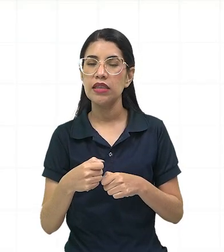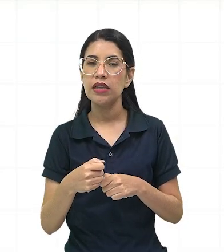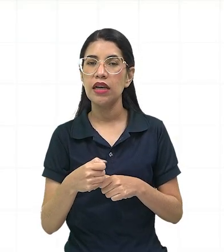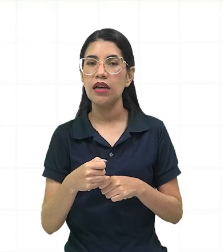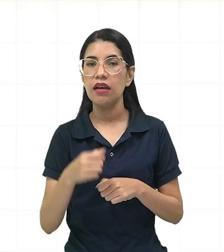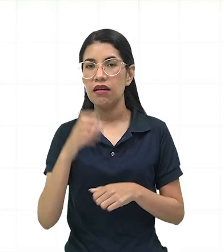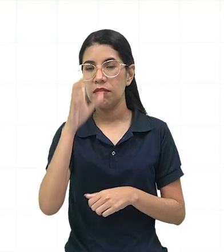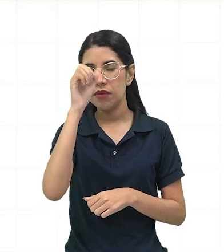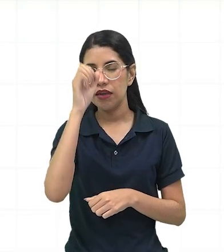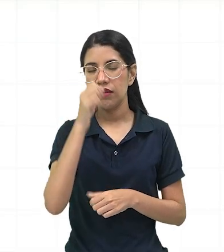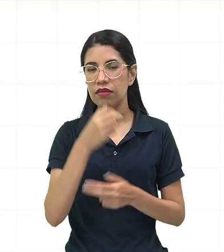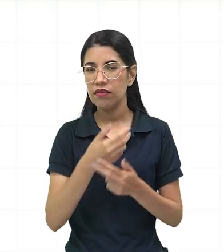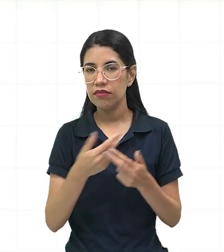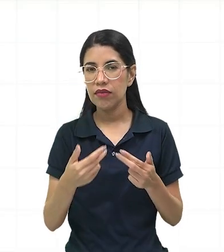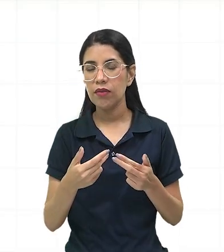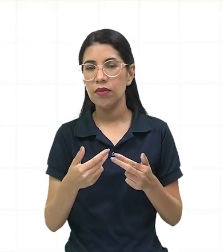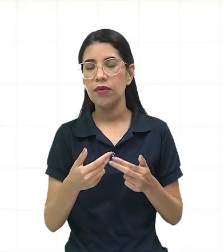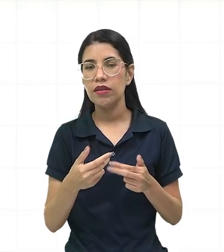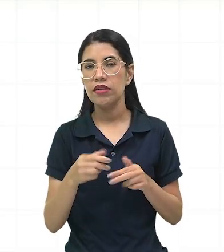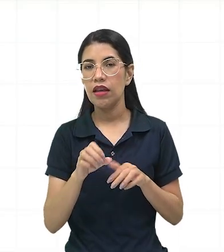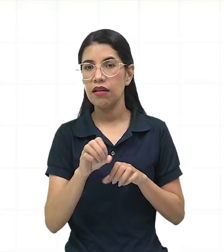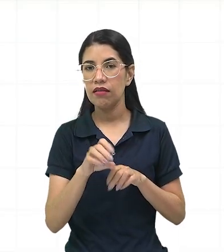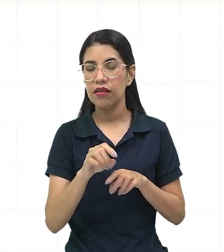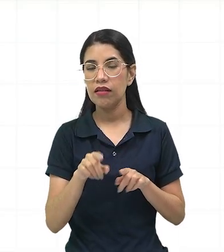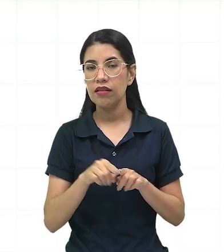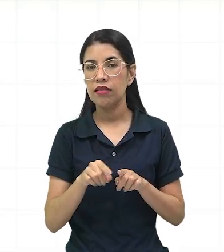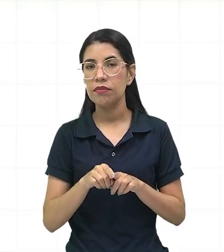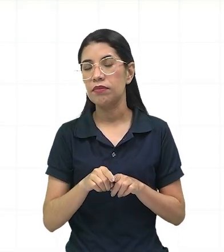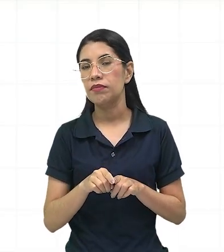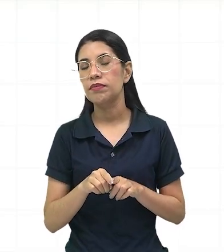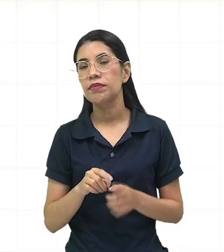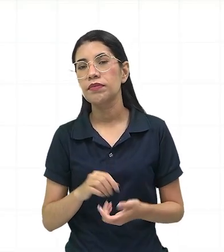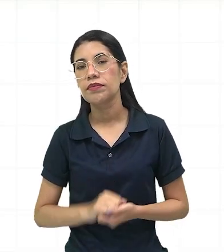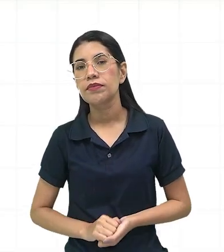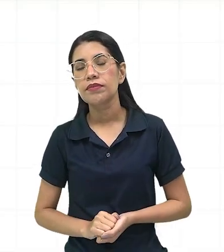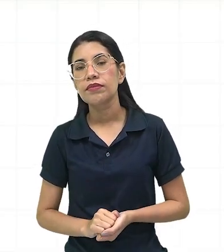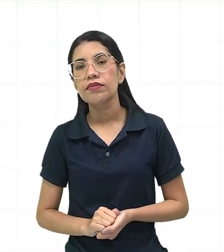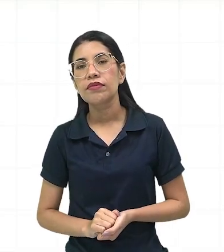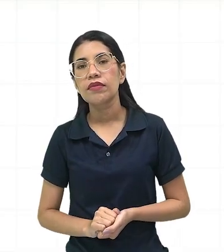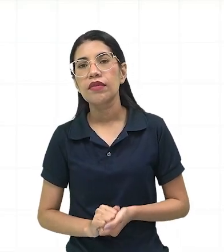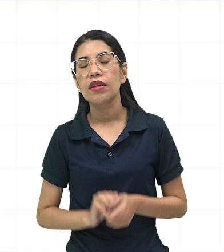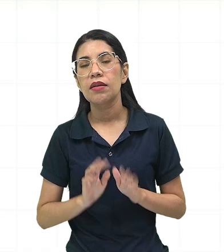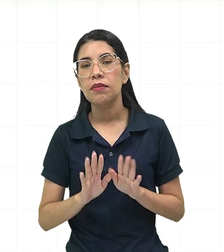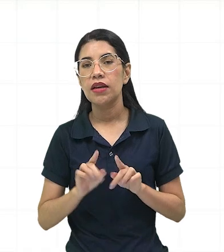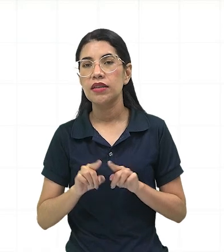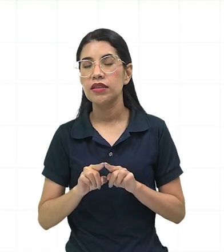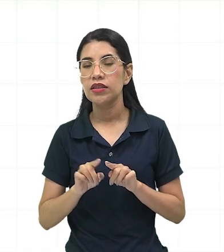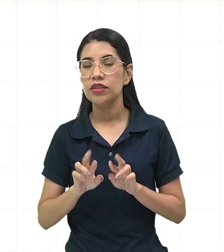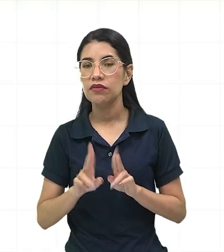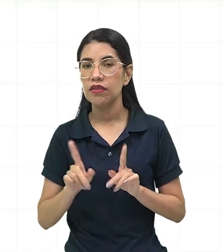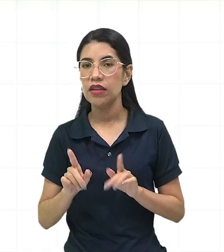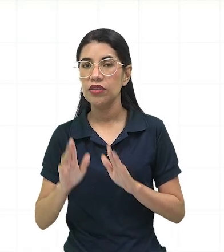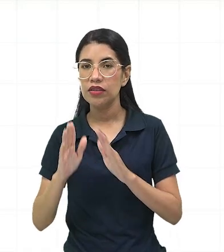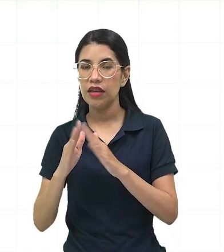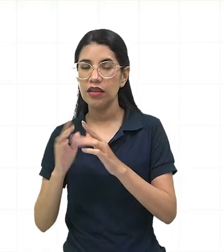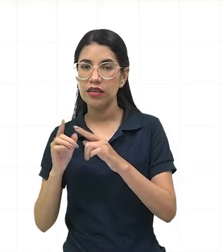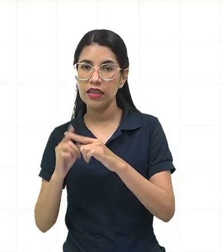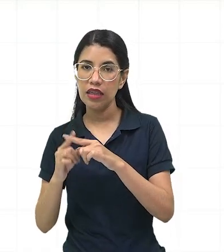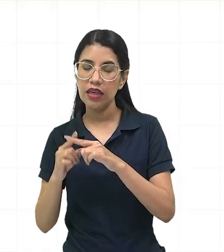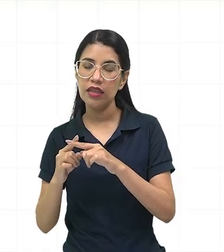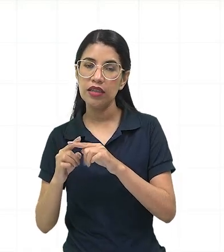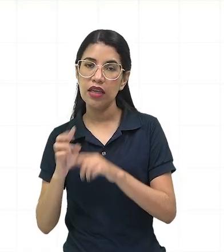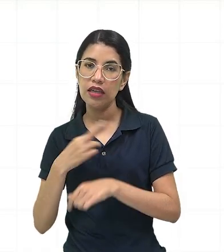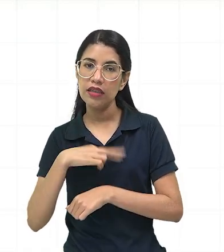conta do exercício racional, né, da caminhada dos alunos, nós vamos ver que nas religiões a